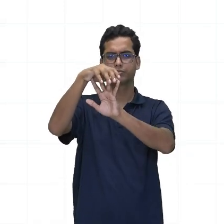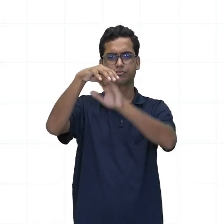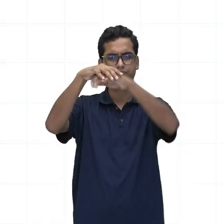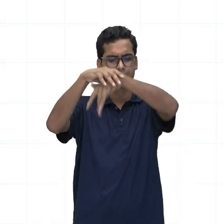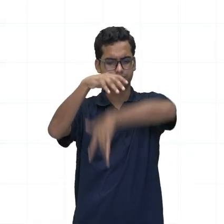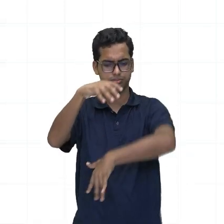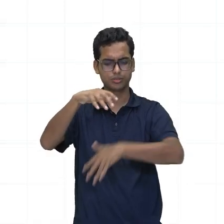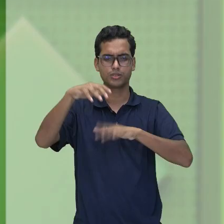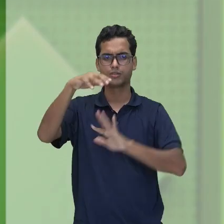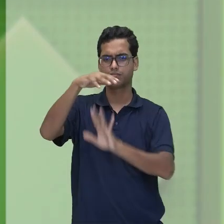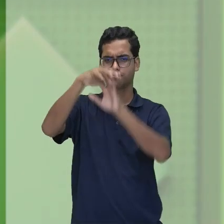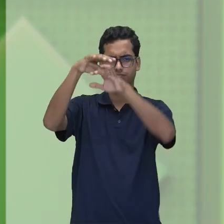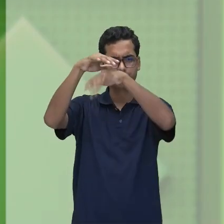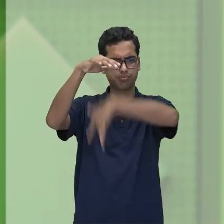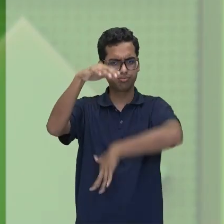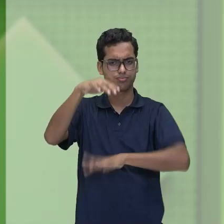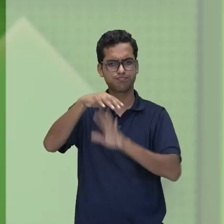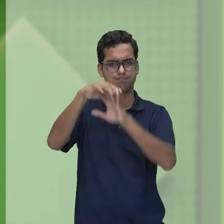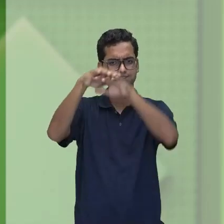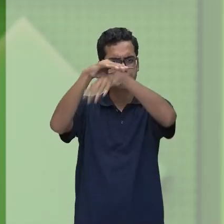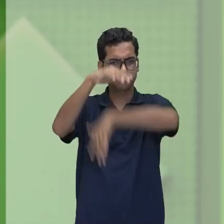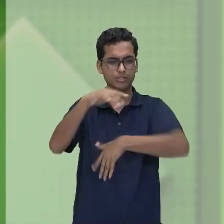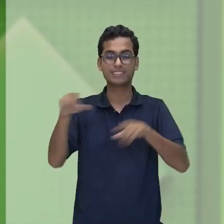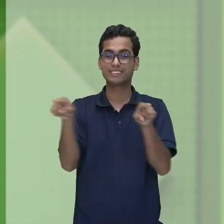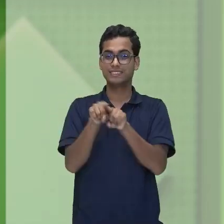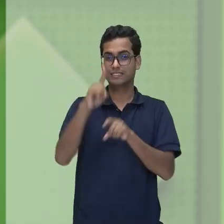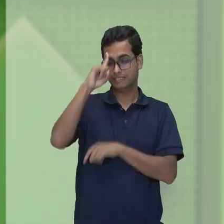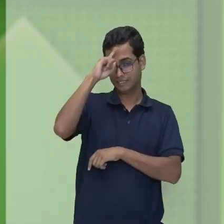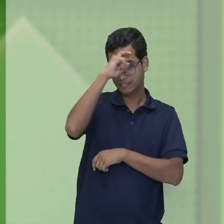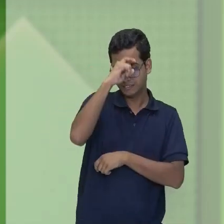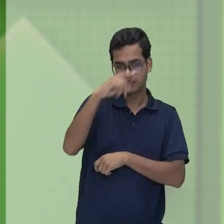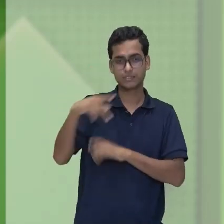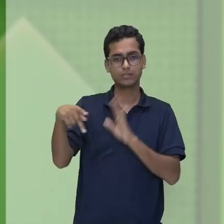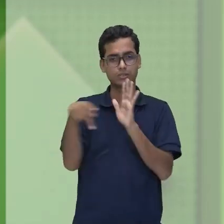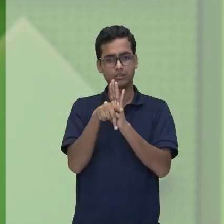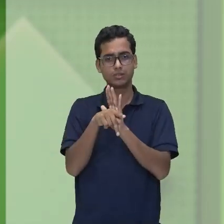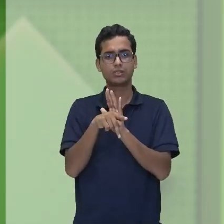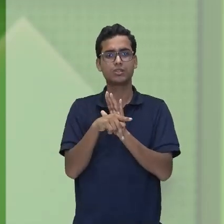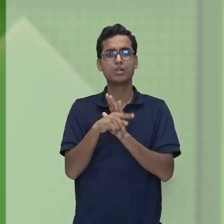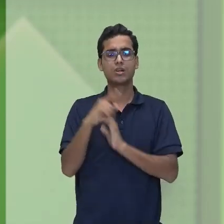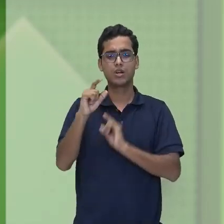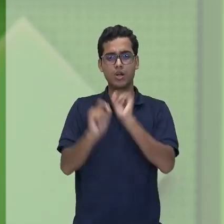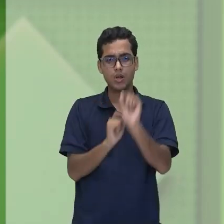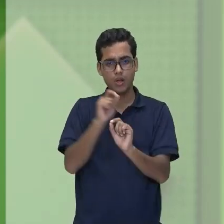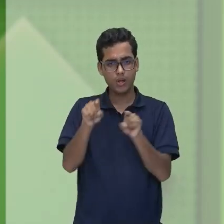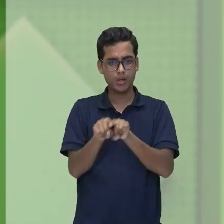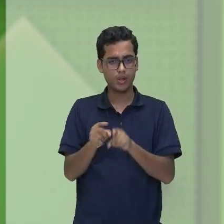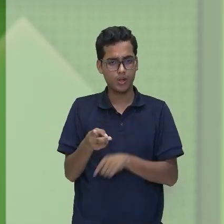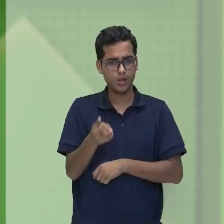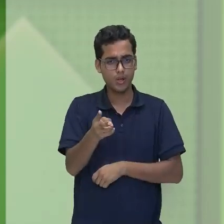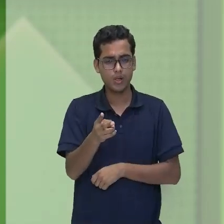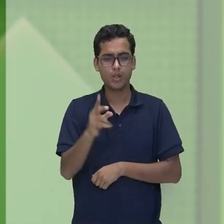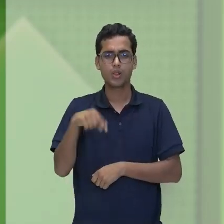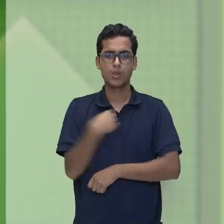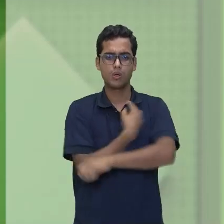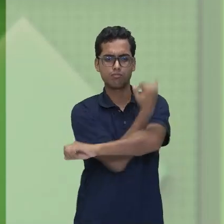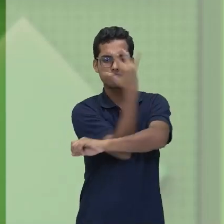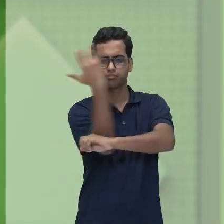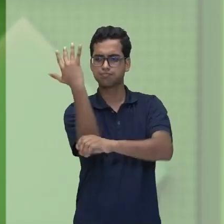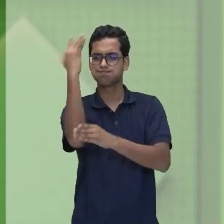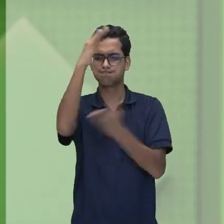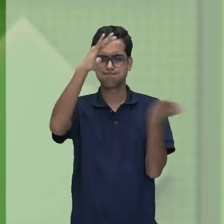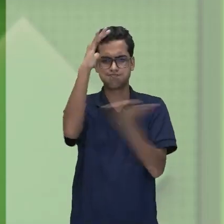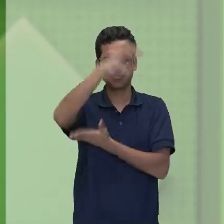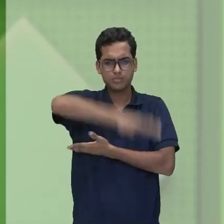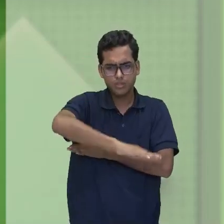carbono na atmosfera e vai estar cada vez mais mandando carbono para a atmosfera toda vez que nós derrubamos árvores, né? Toda vez que